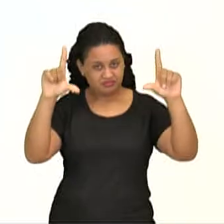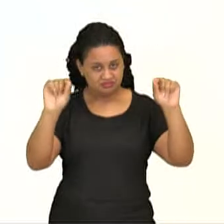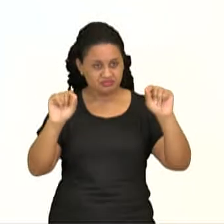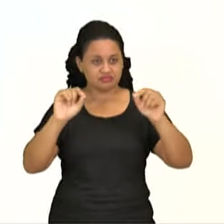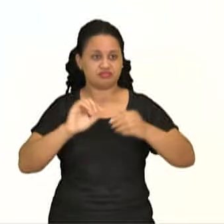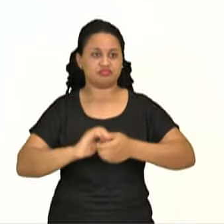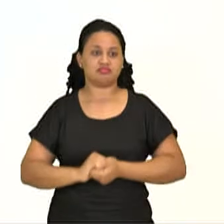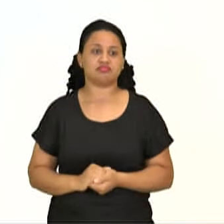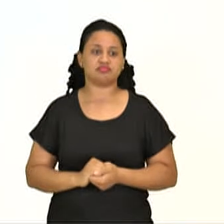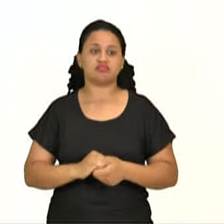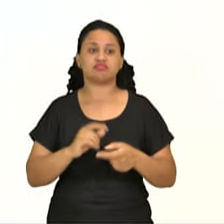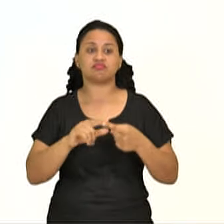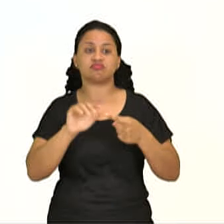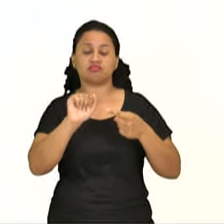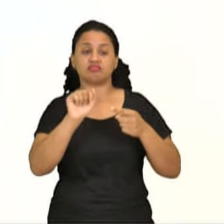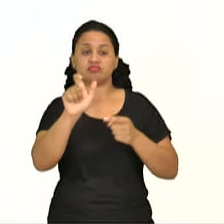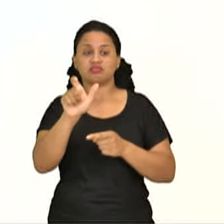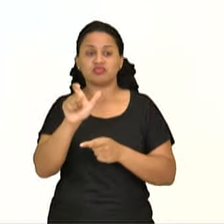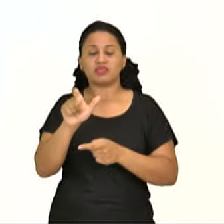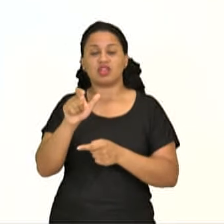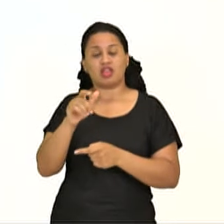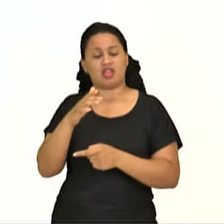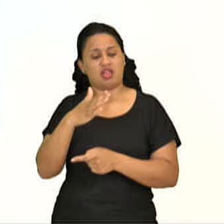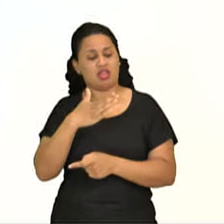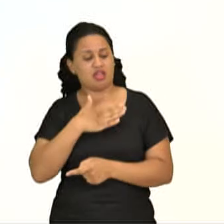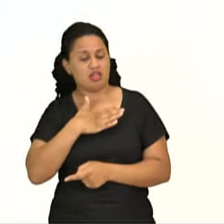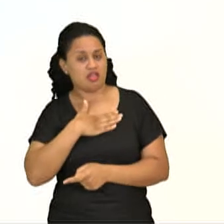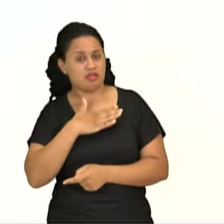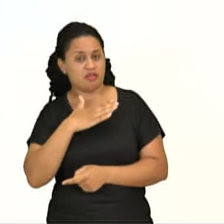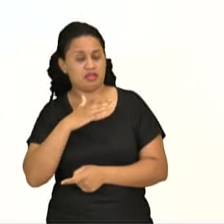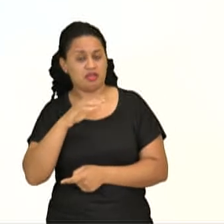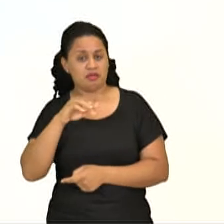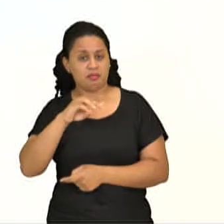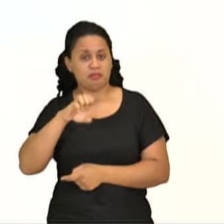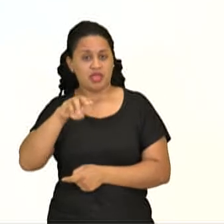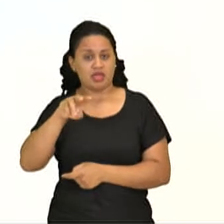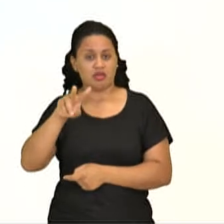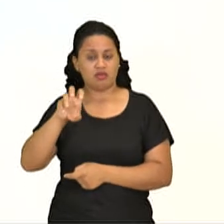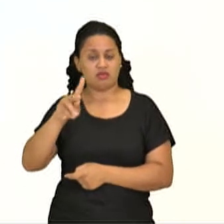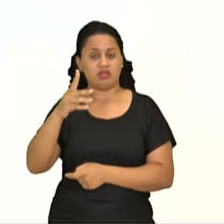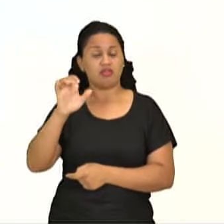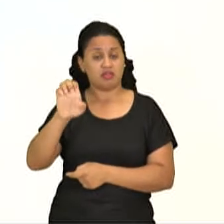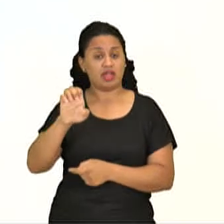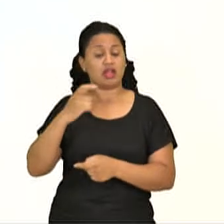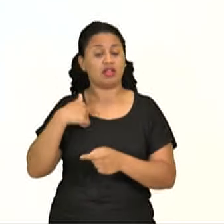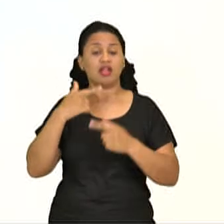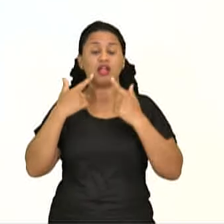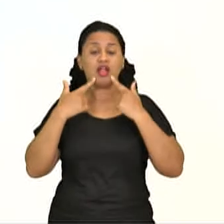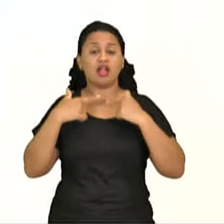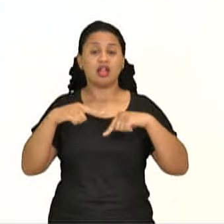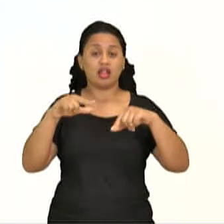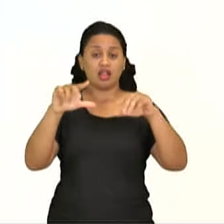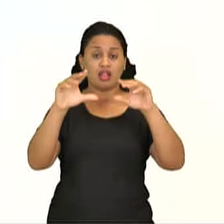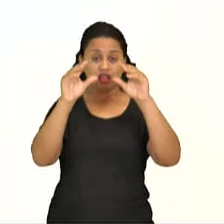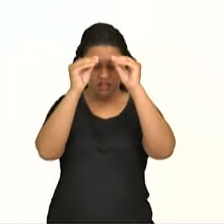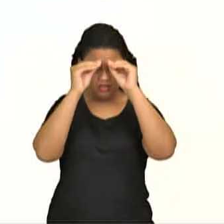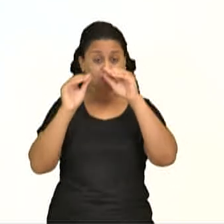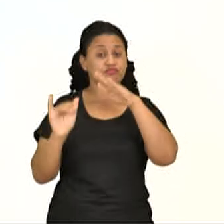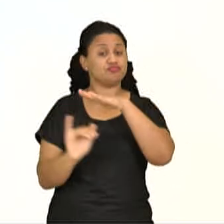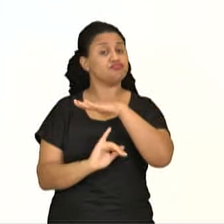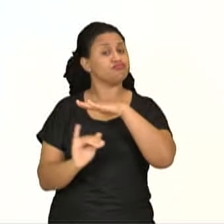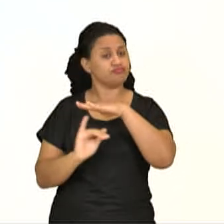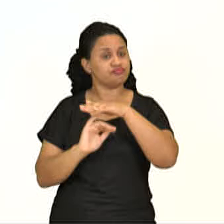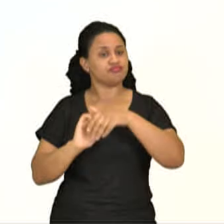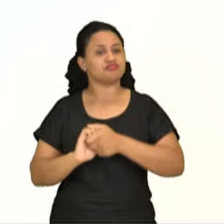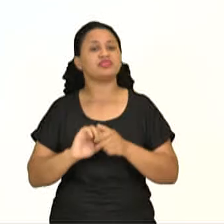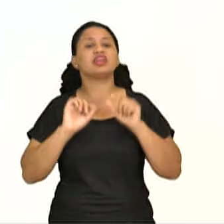fragmento. A expressão meu velho é uma gíria muito utilizada na linguagem informal. A quem